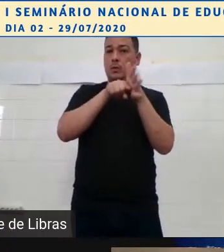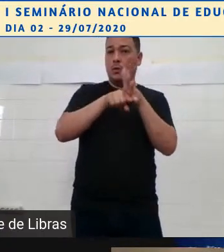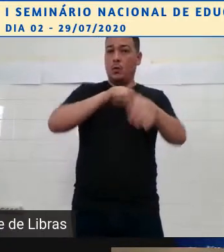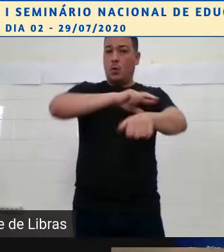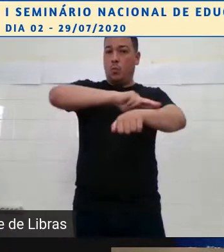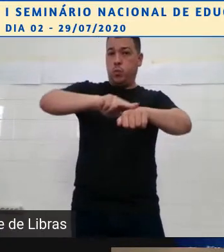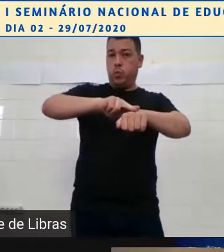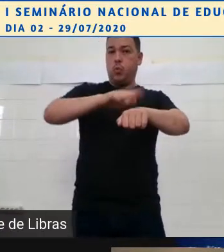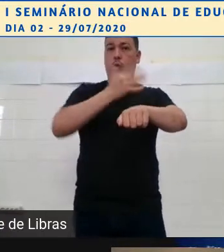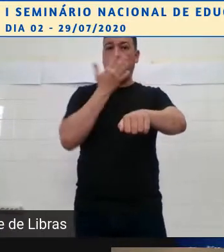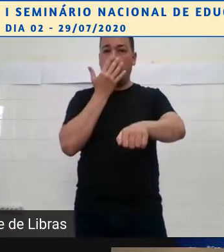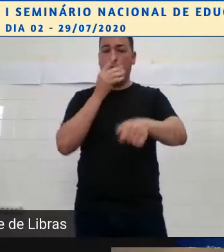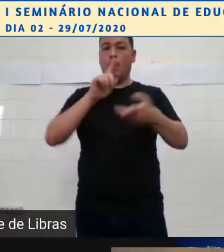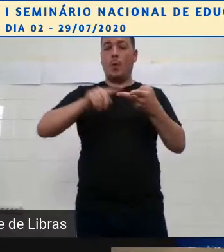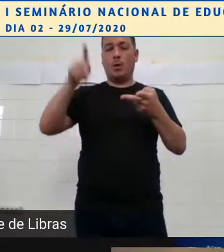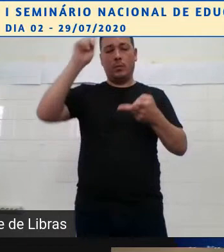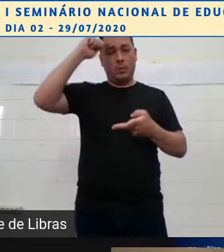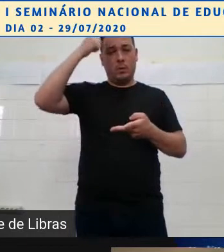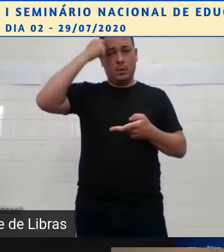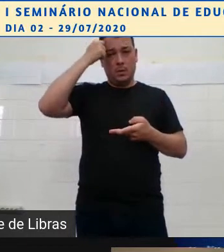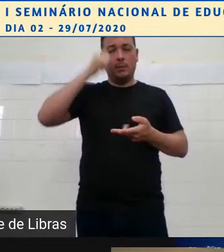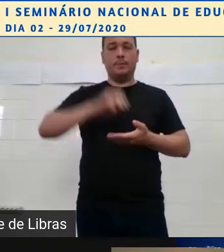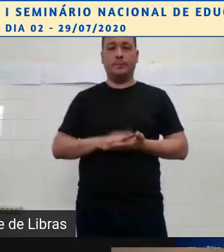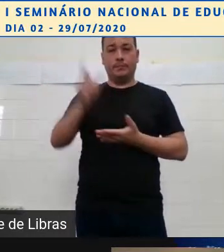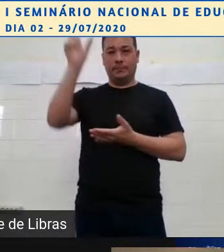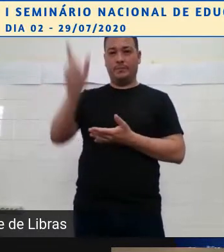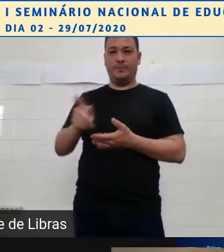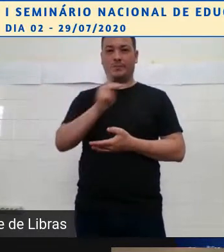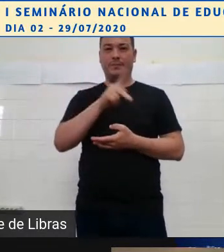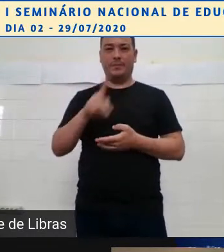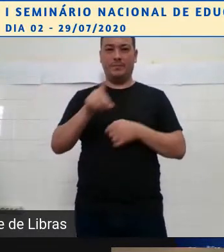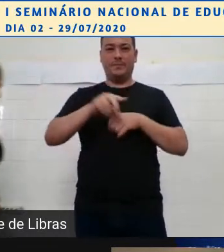e africanos. A professora